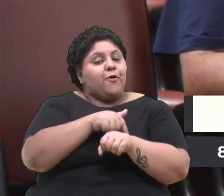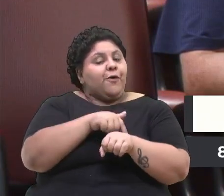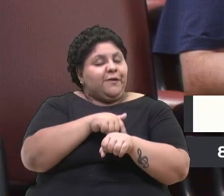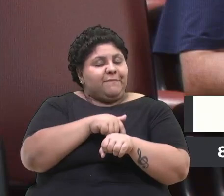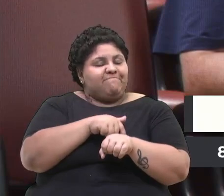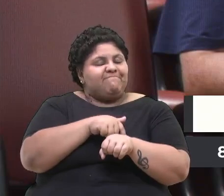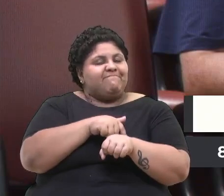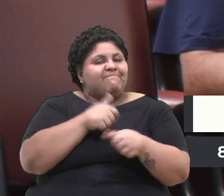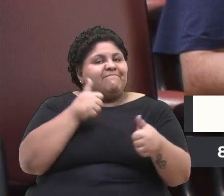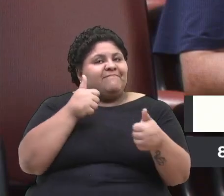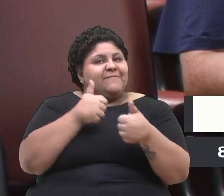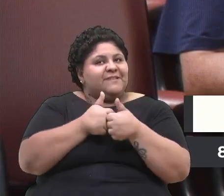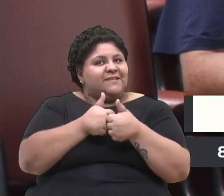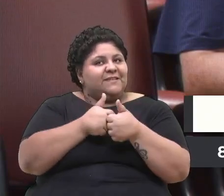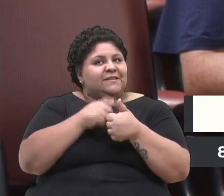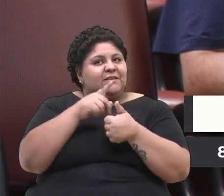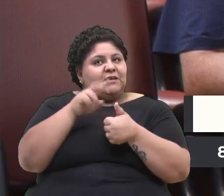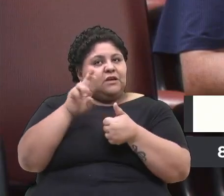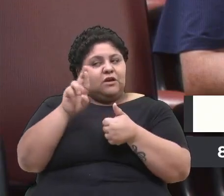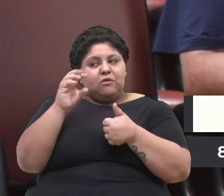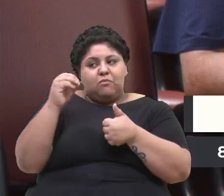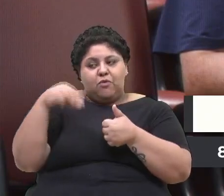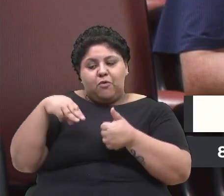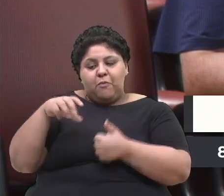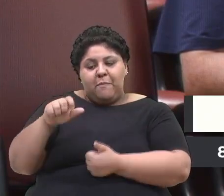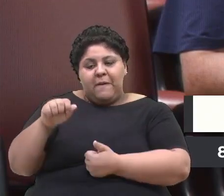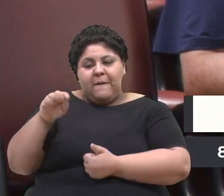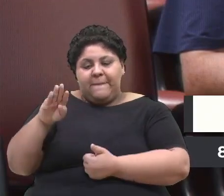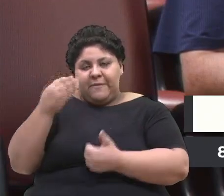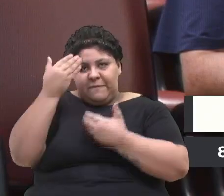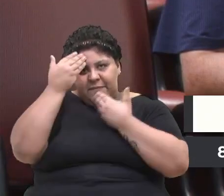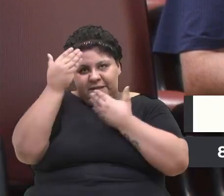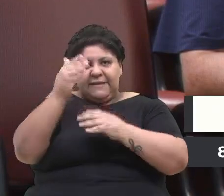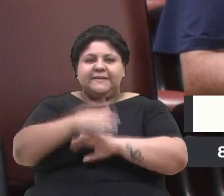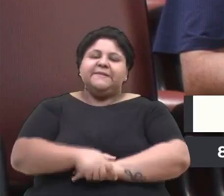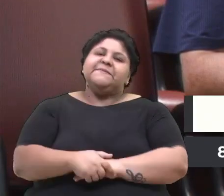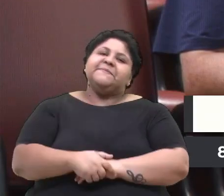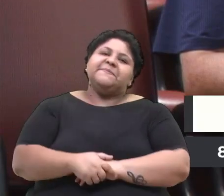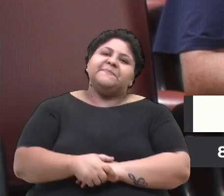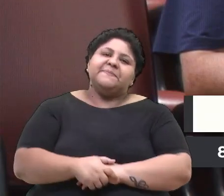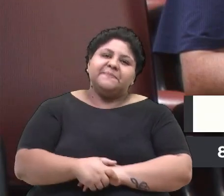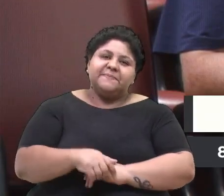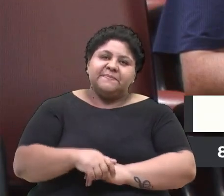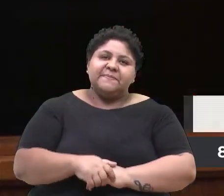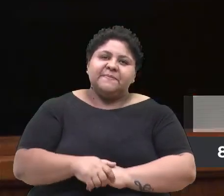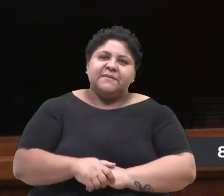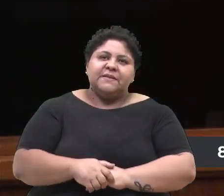do Promave. Obrigado, presidente. Obrigado. Isabela, com a palavra. Peço a palavra, presidente. Obrigada, senhor presidente.